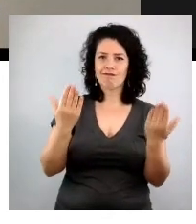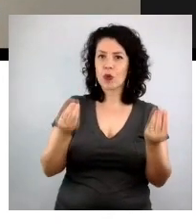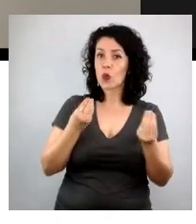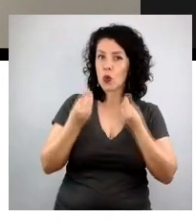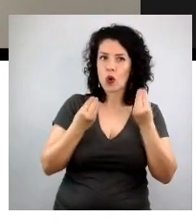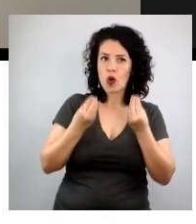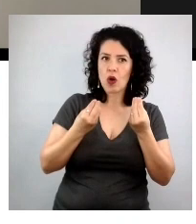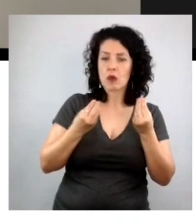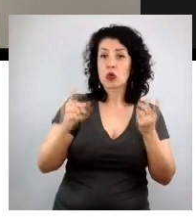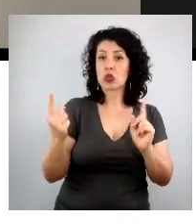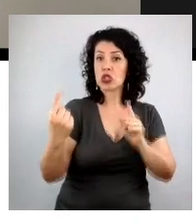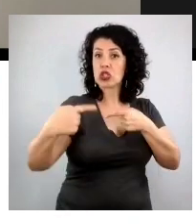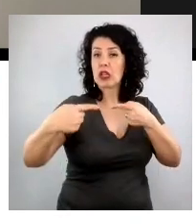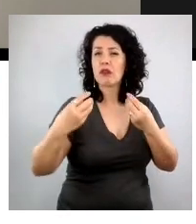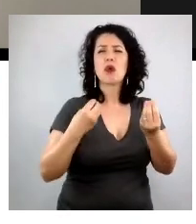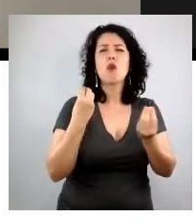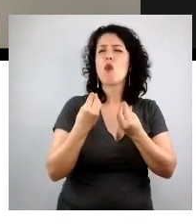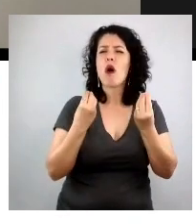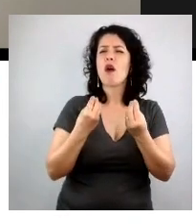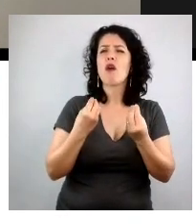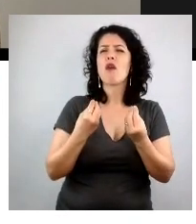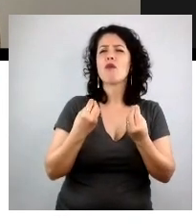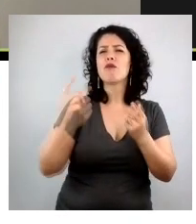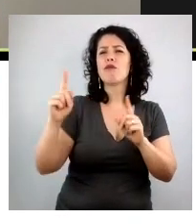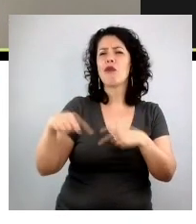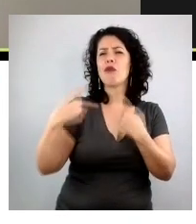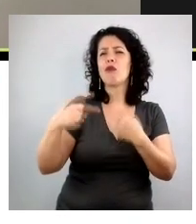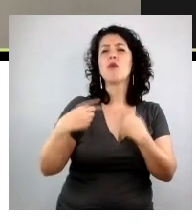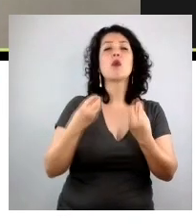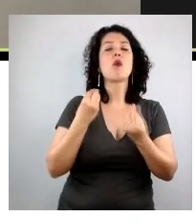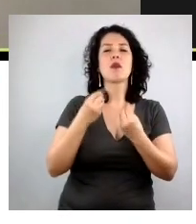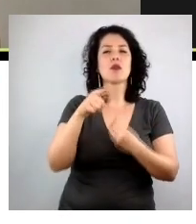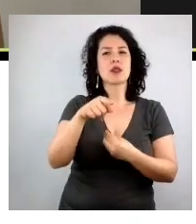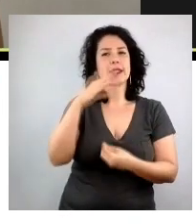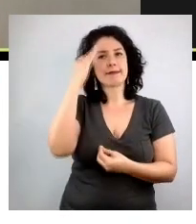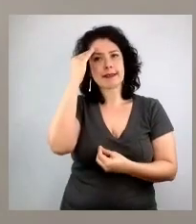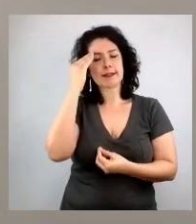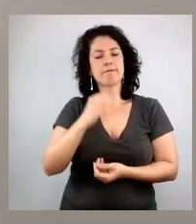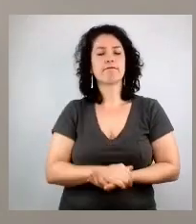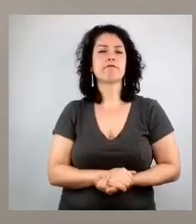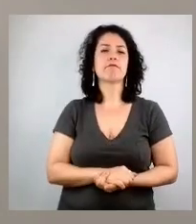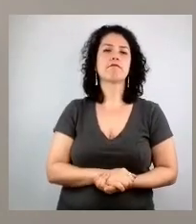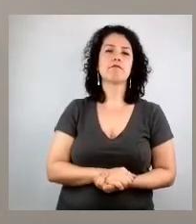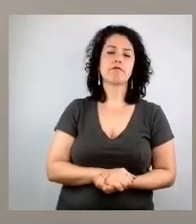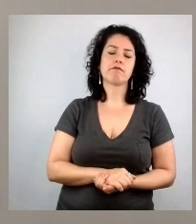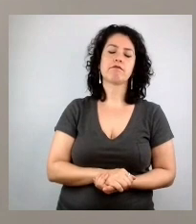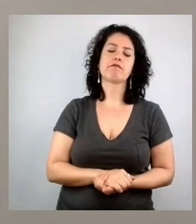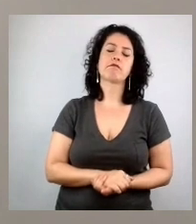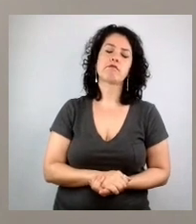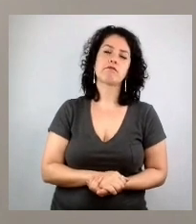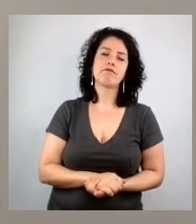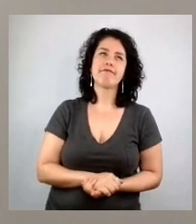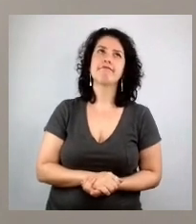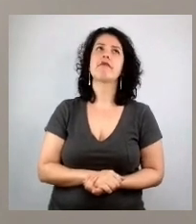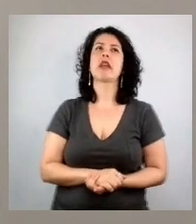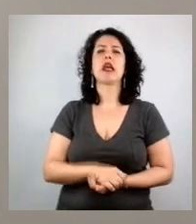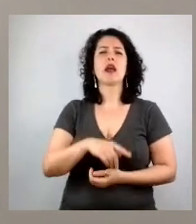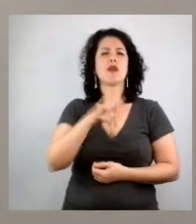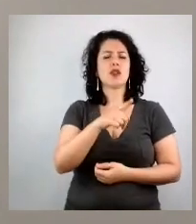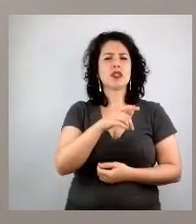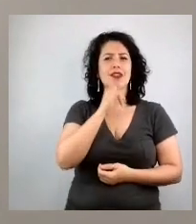demandas e entraves que você sente dentro desse mercado? Eu ia falar uma coisa que você falou, que é valor. Eu acho que, assim, eu